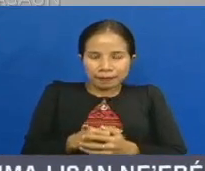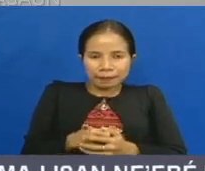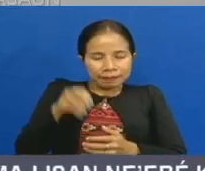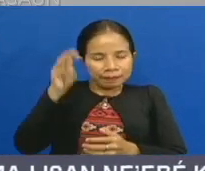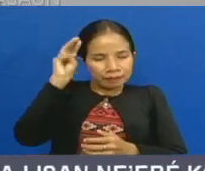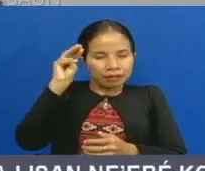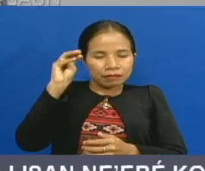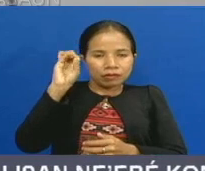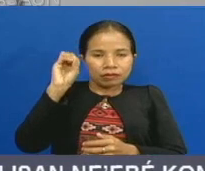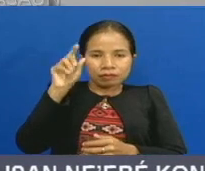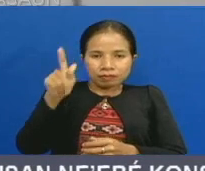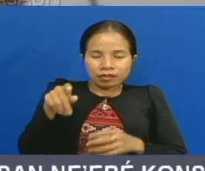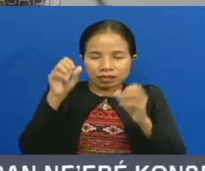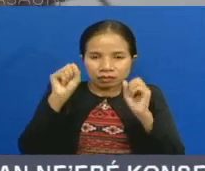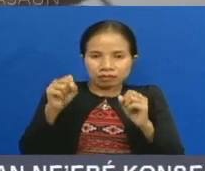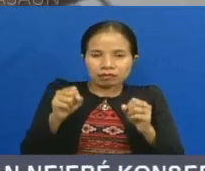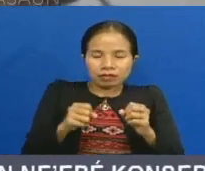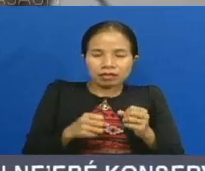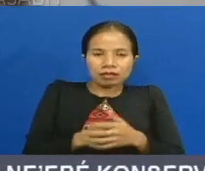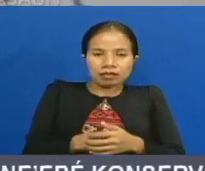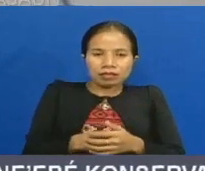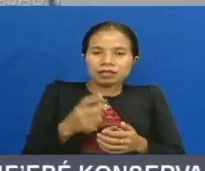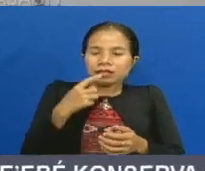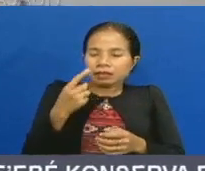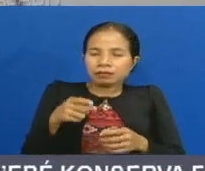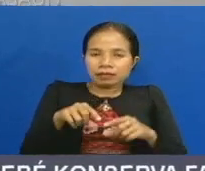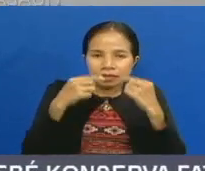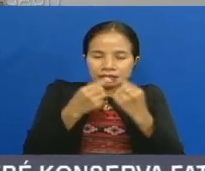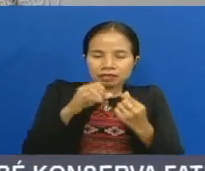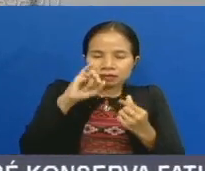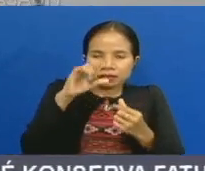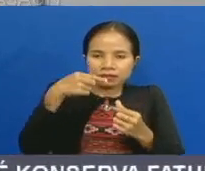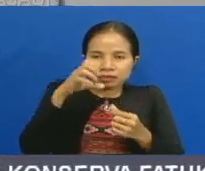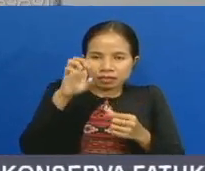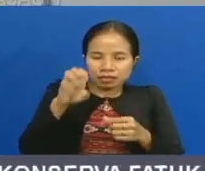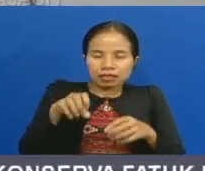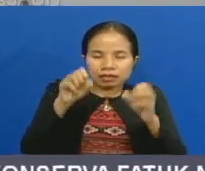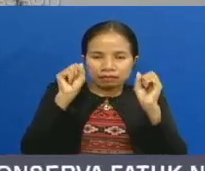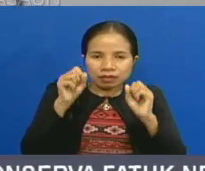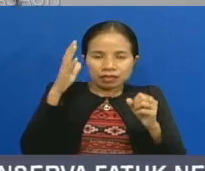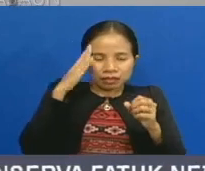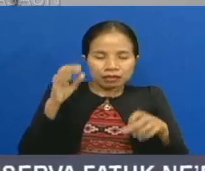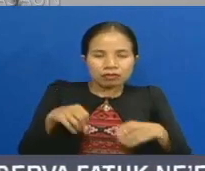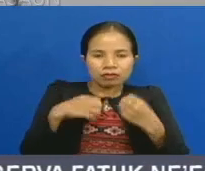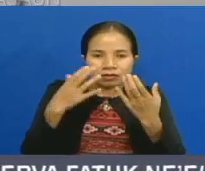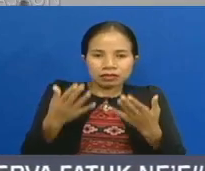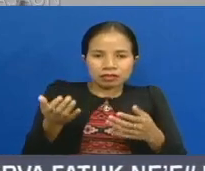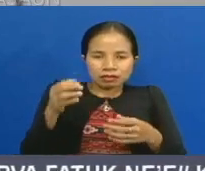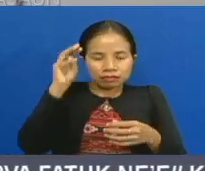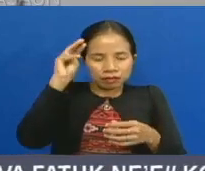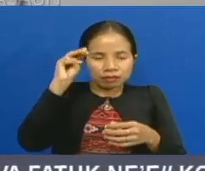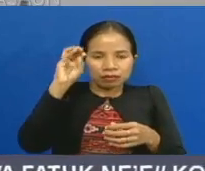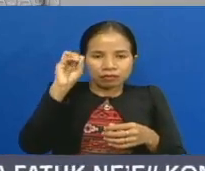Ministero Obras Públicas per tal considerazione ne vuole mobilizzare equipe ISEECARI. Ancora ISEEMA che dice limitare la NEMA, la tenuta insieme al Ministero Obras